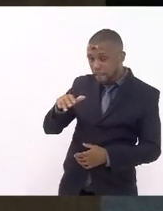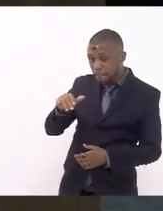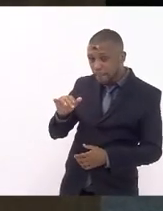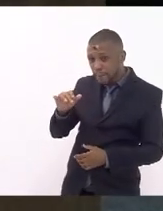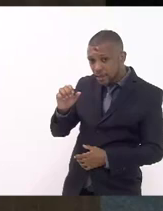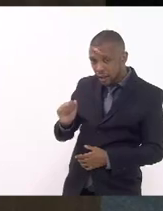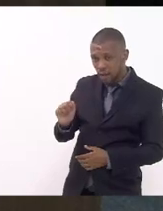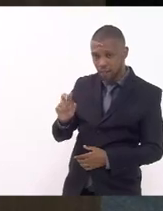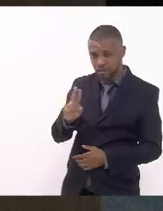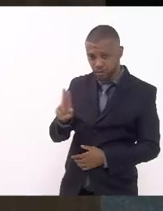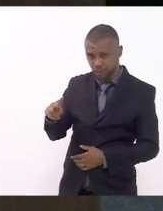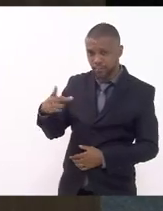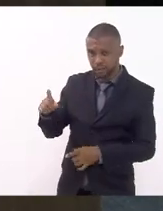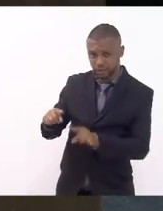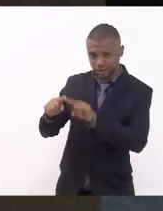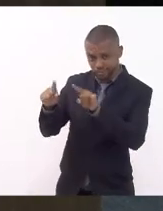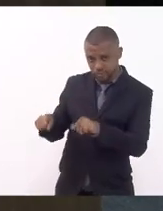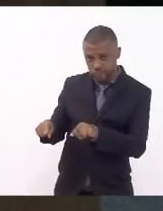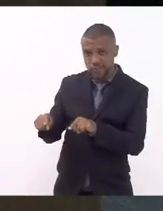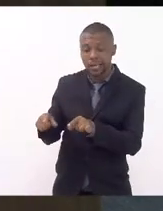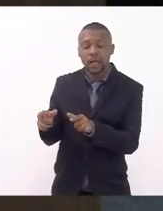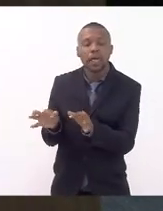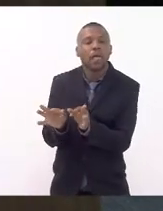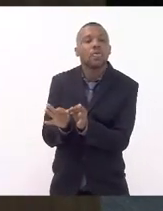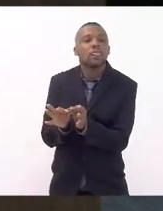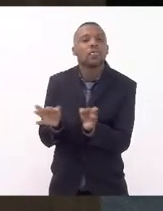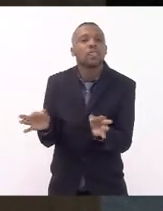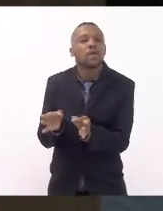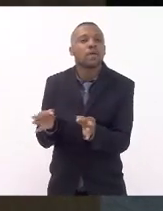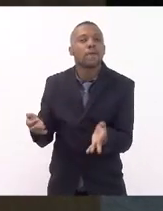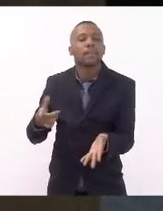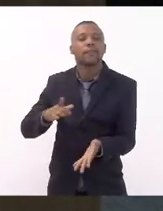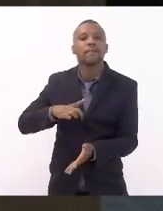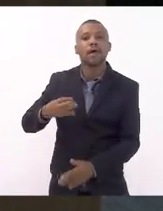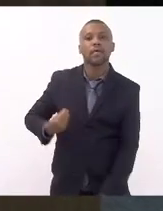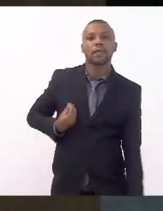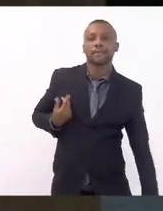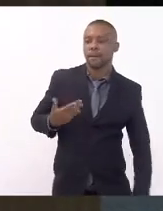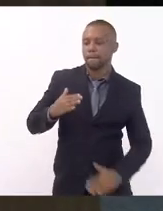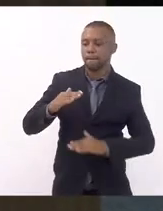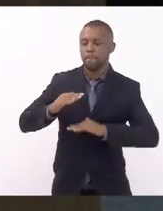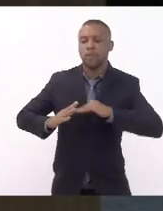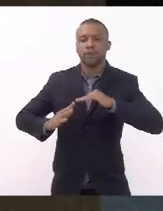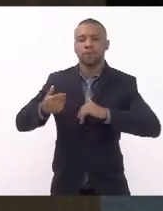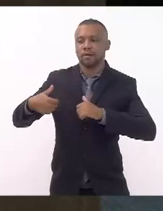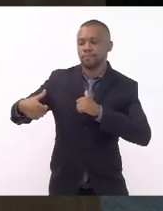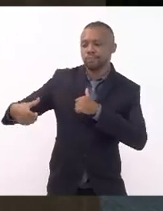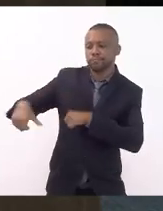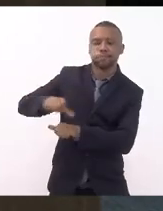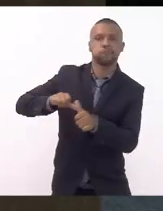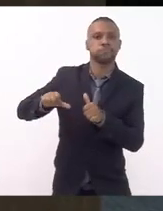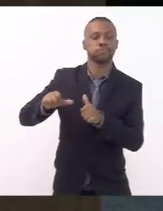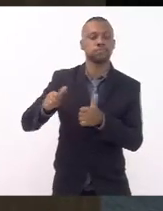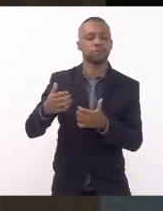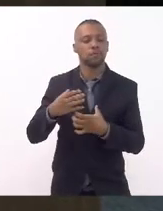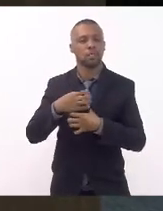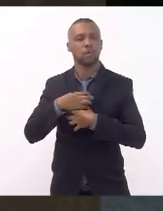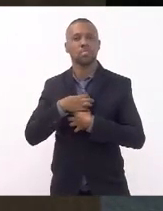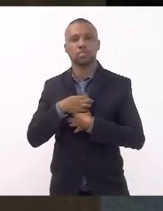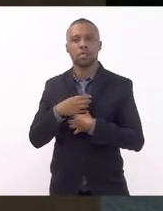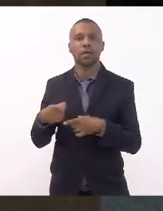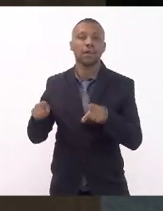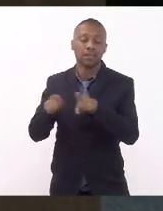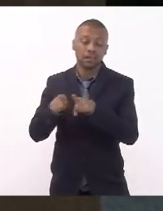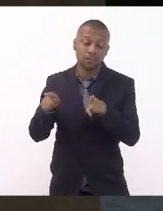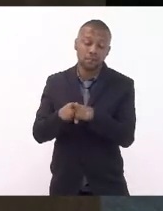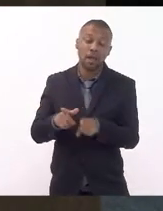ela simplesmente teve a sua vida profissional modificada e também a